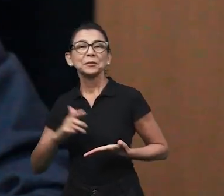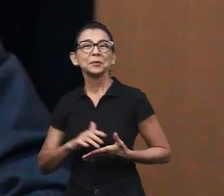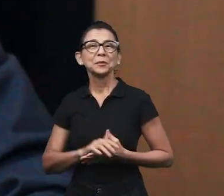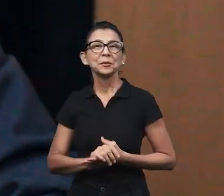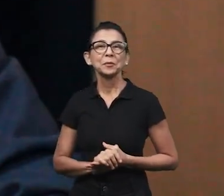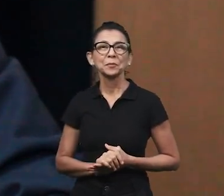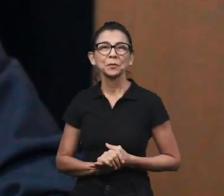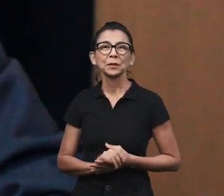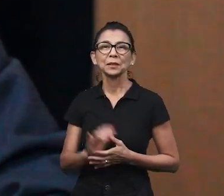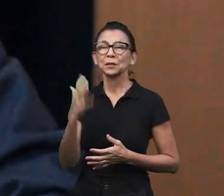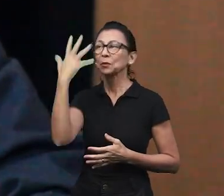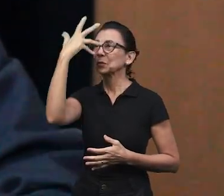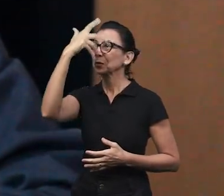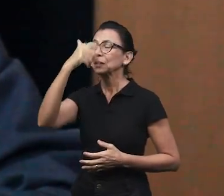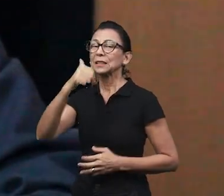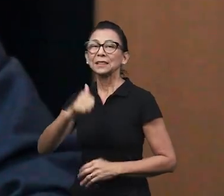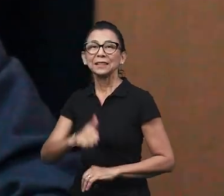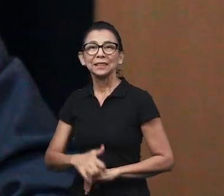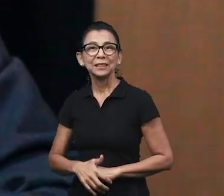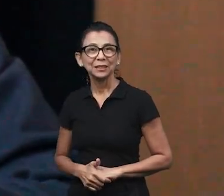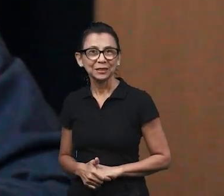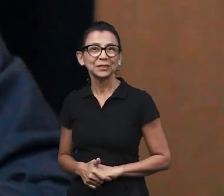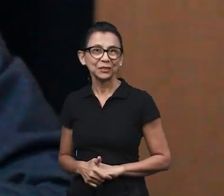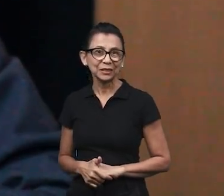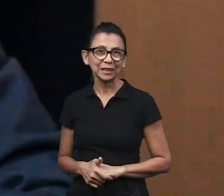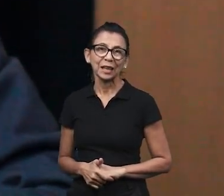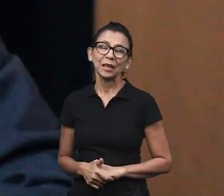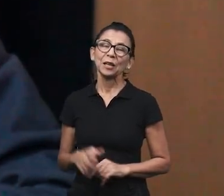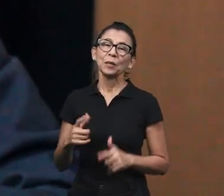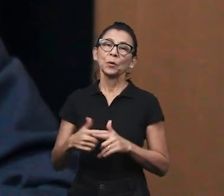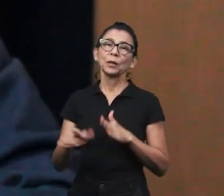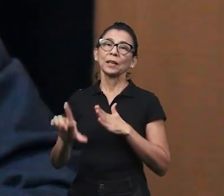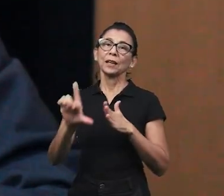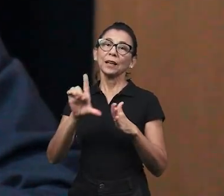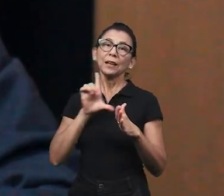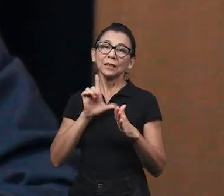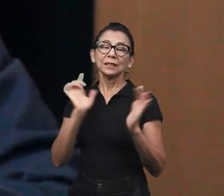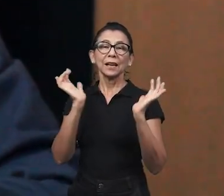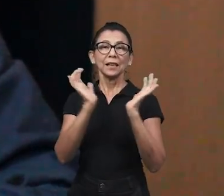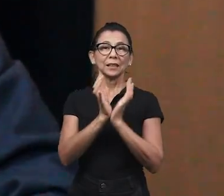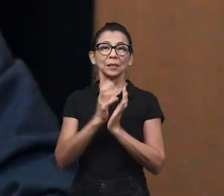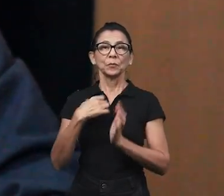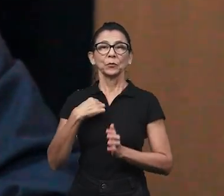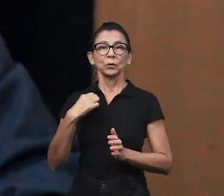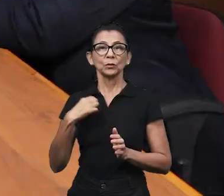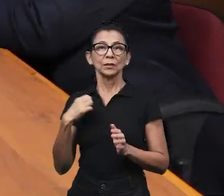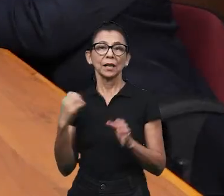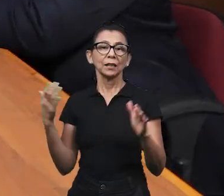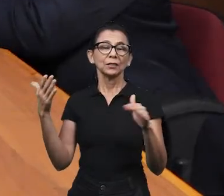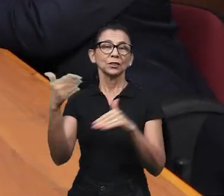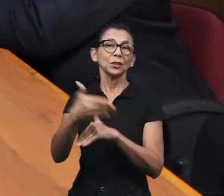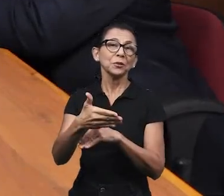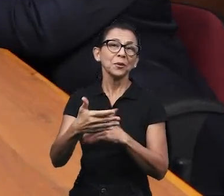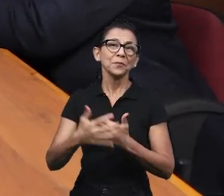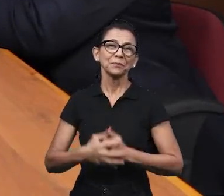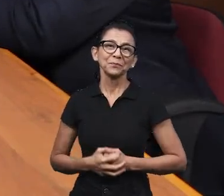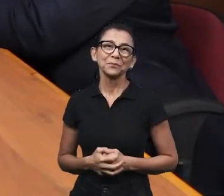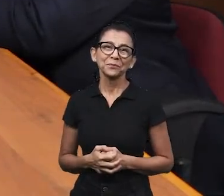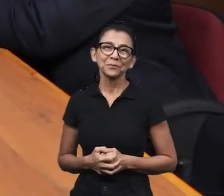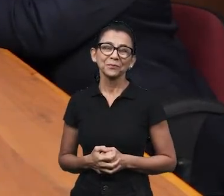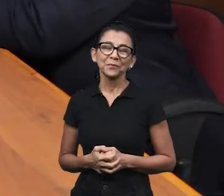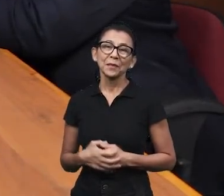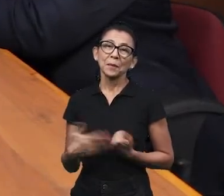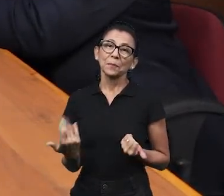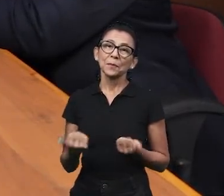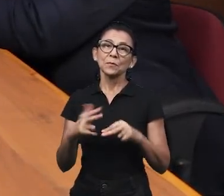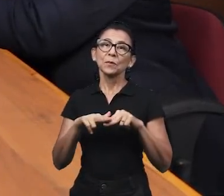objetivo comum, não é? Glorificar o Senhor, porque cada trabalho que se faz aqui, o que você está fazendo? Você está glorificando o